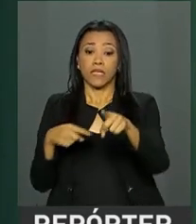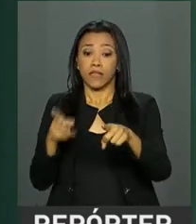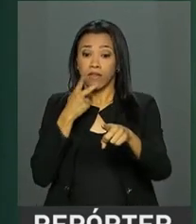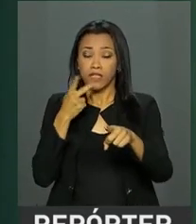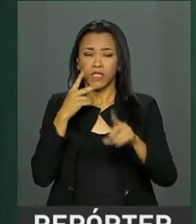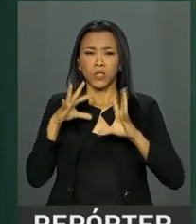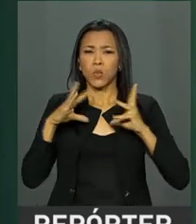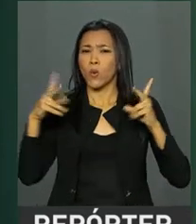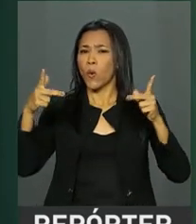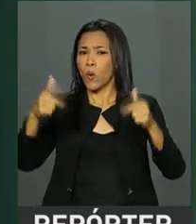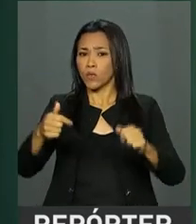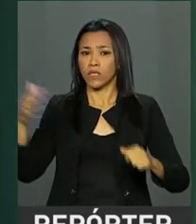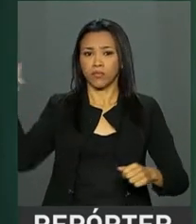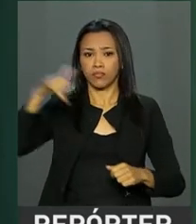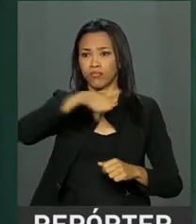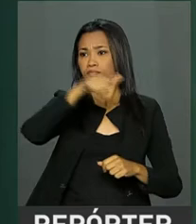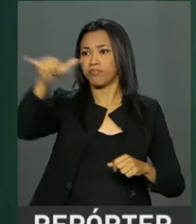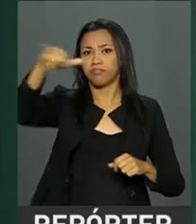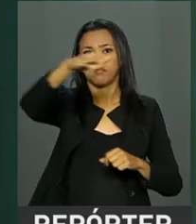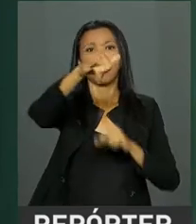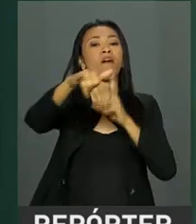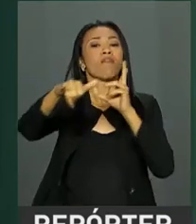serão monitoradas